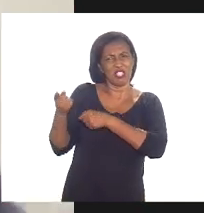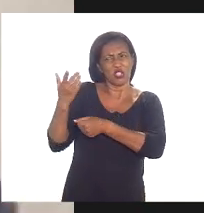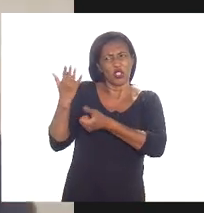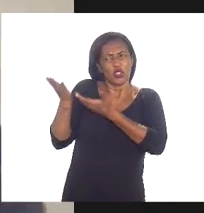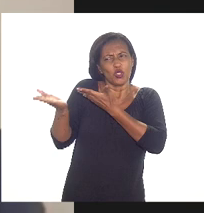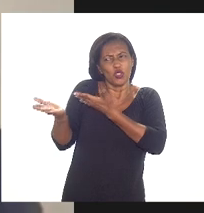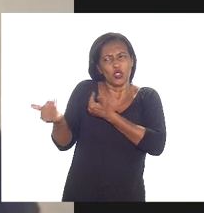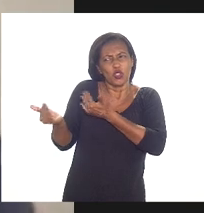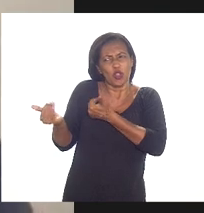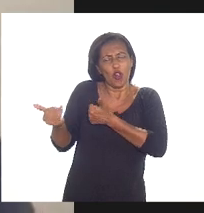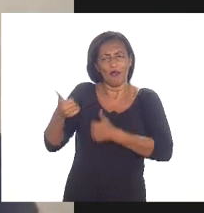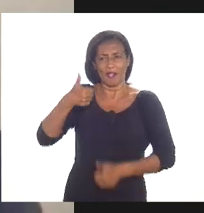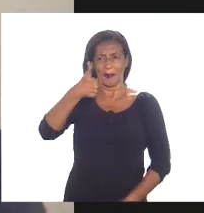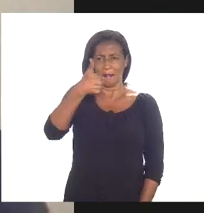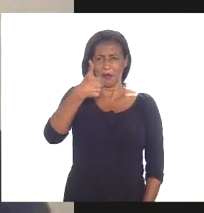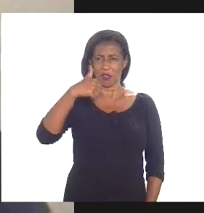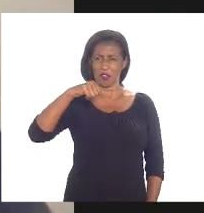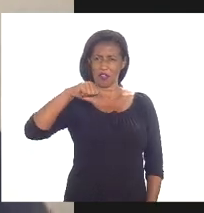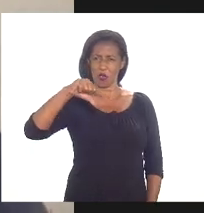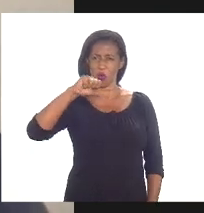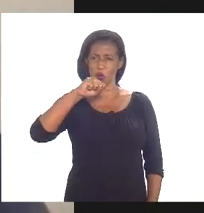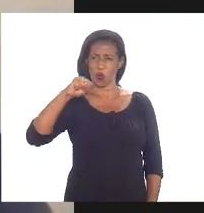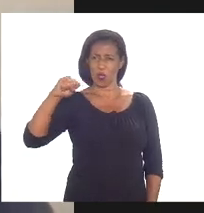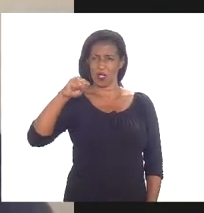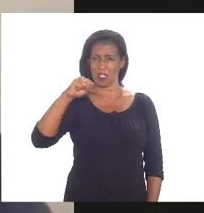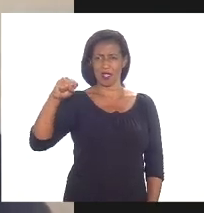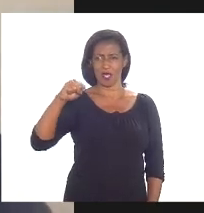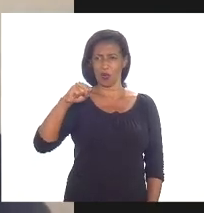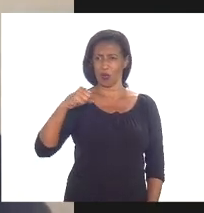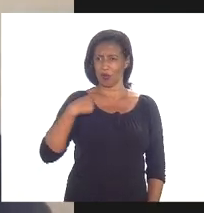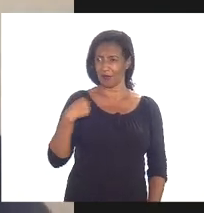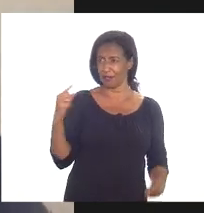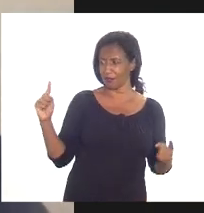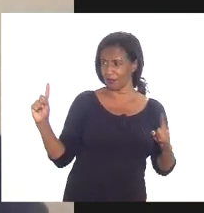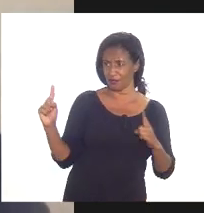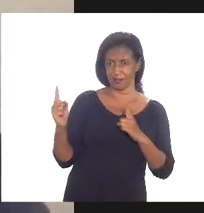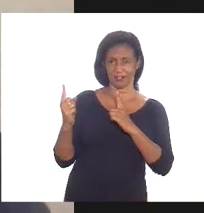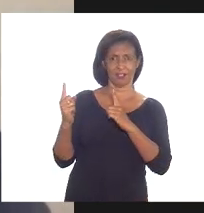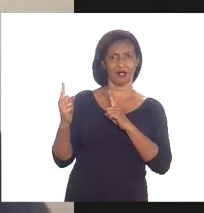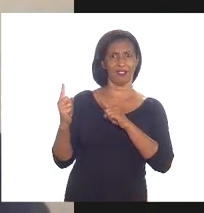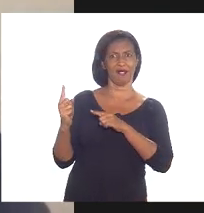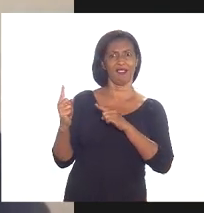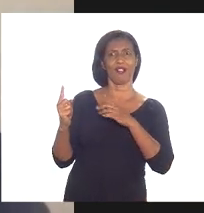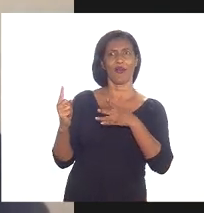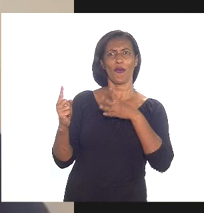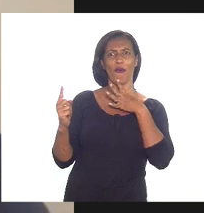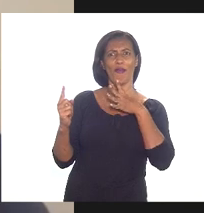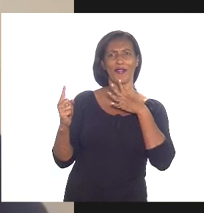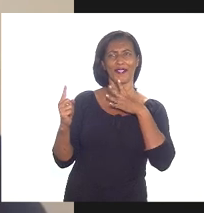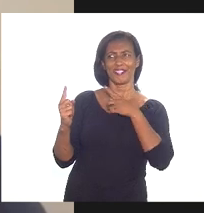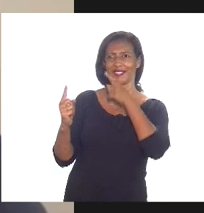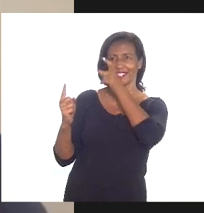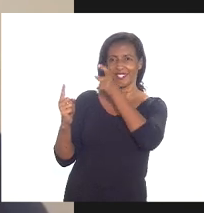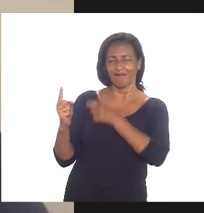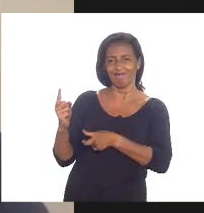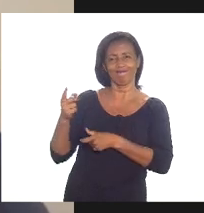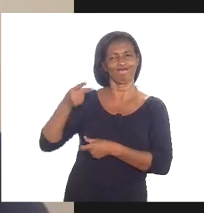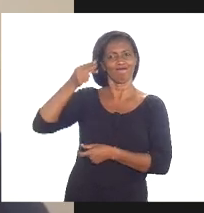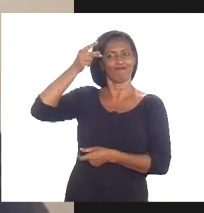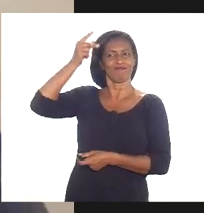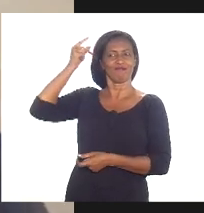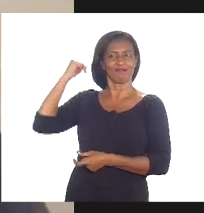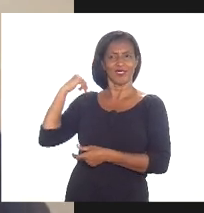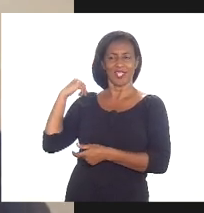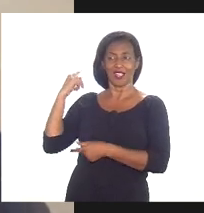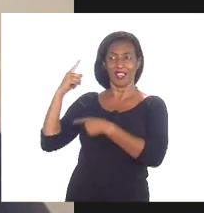1988, eu tive a oportunidade de conhecer o deputado Noel de Carvalho. De lá